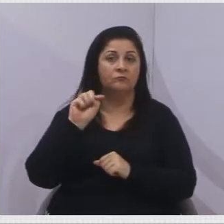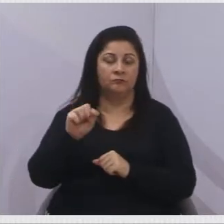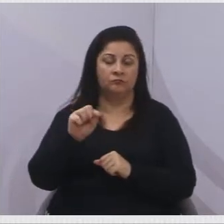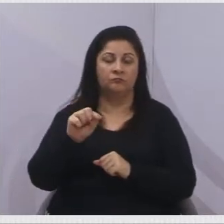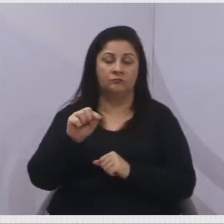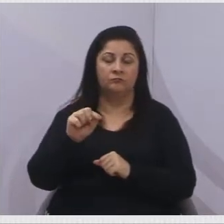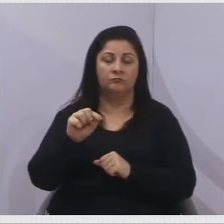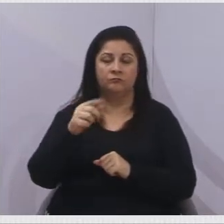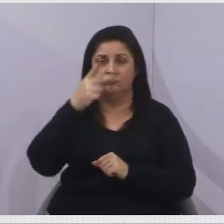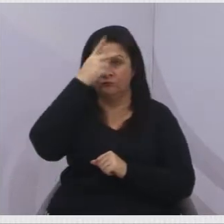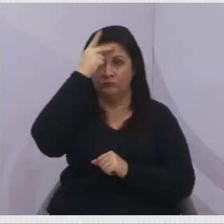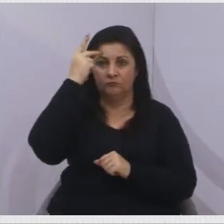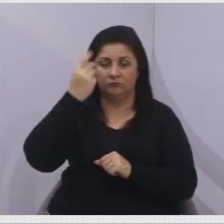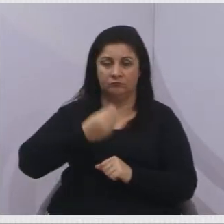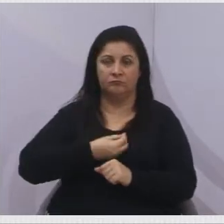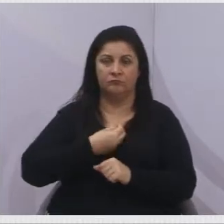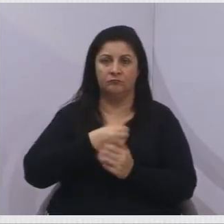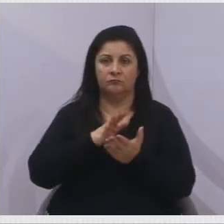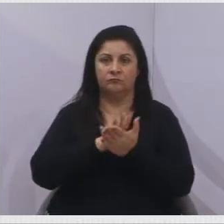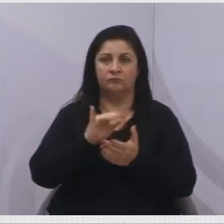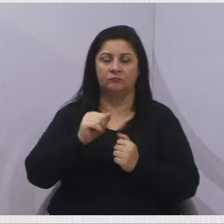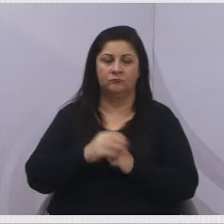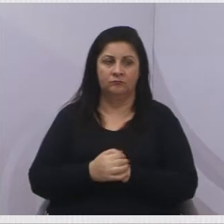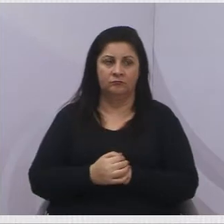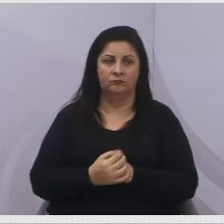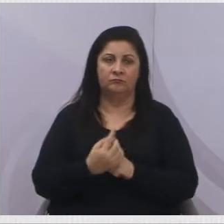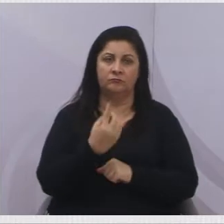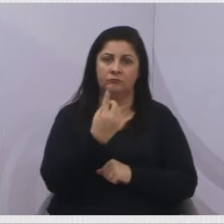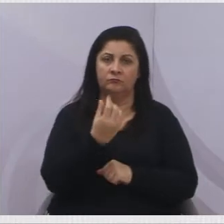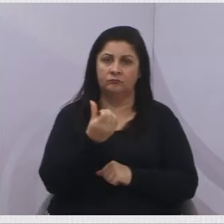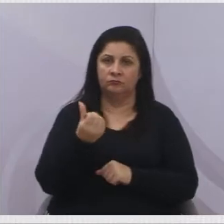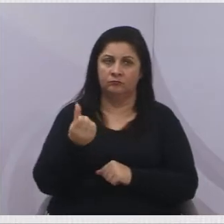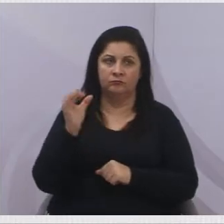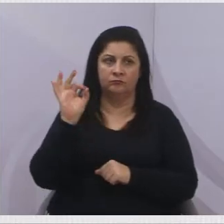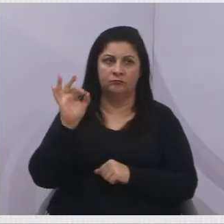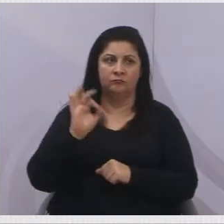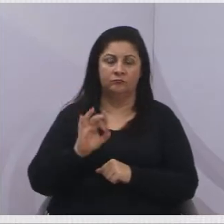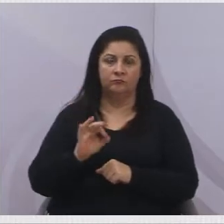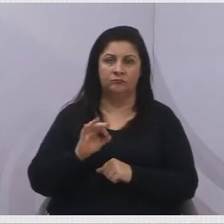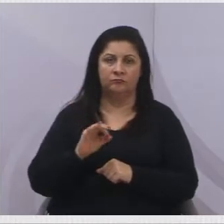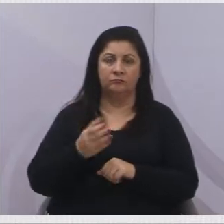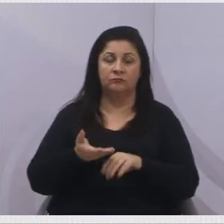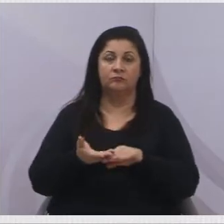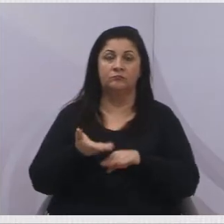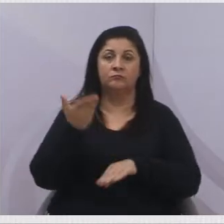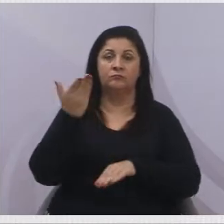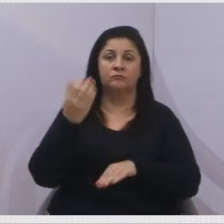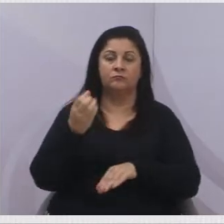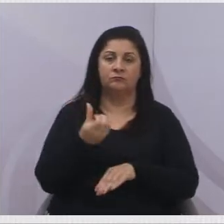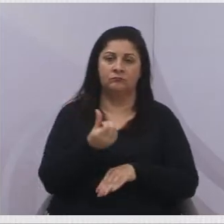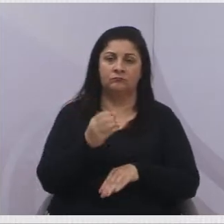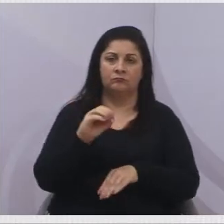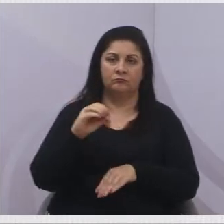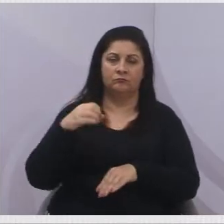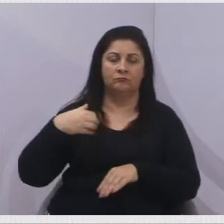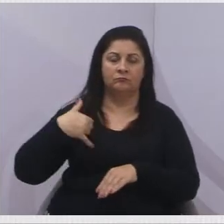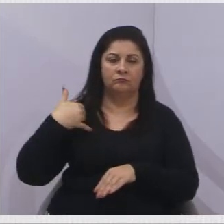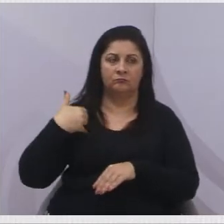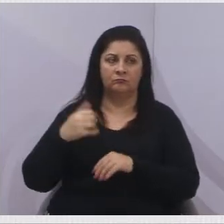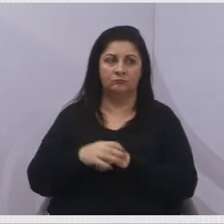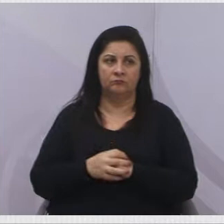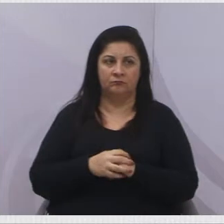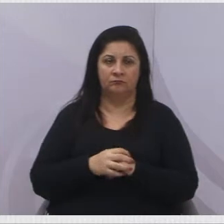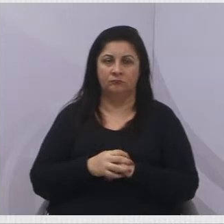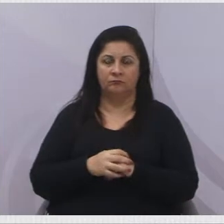229.163 munícipes, e destes, 16% com 60 anos ou mais. Na rede